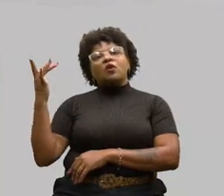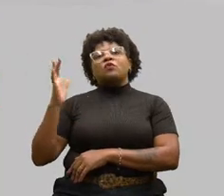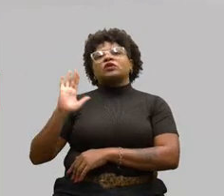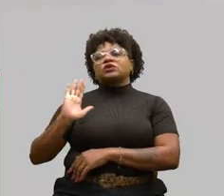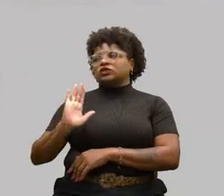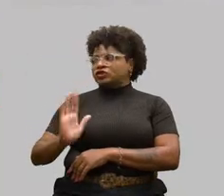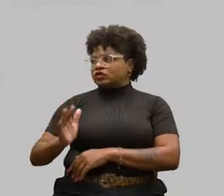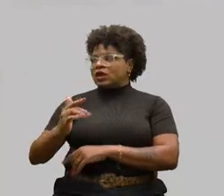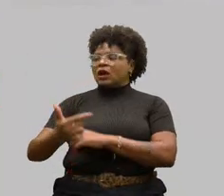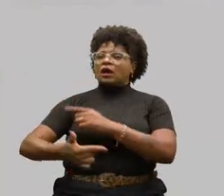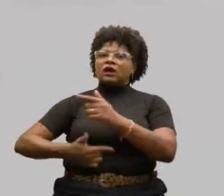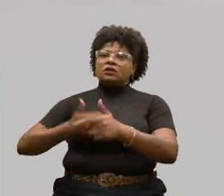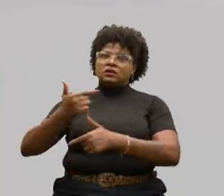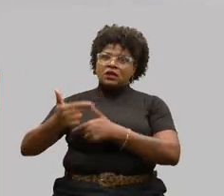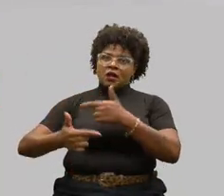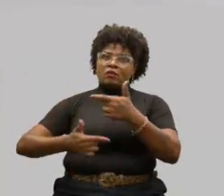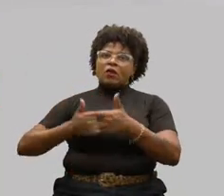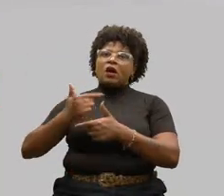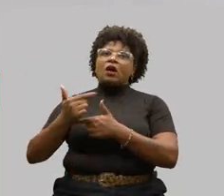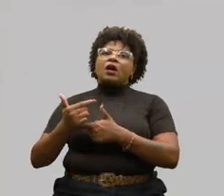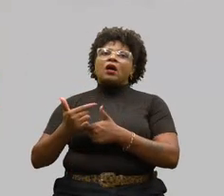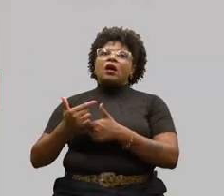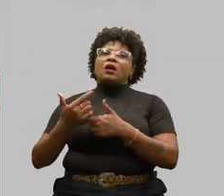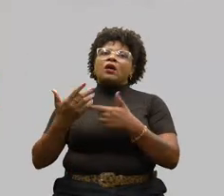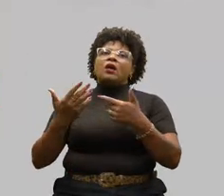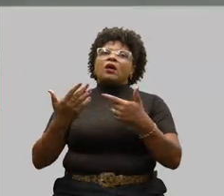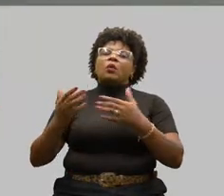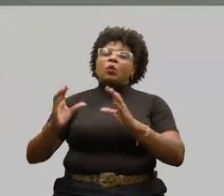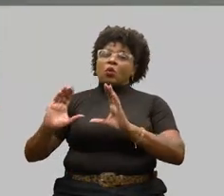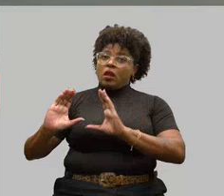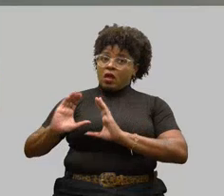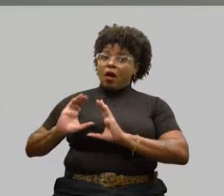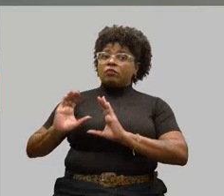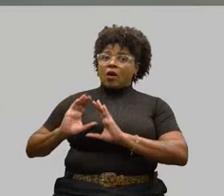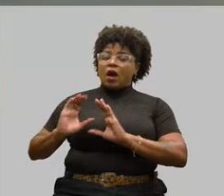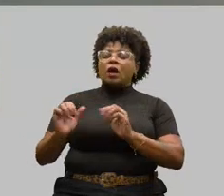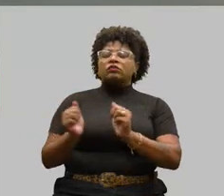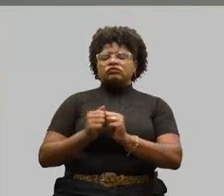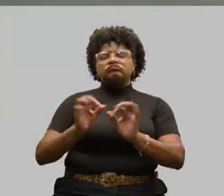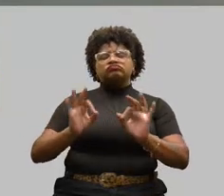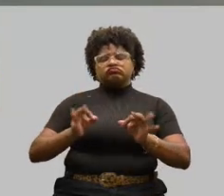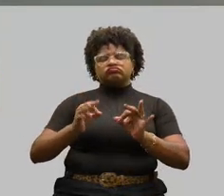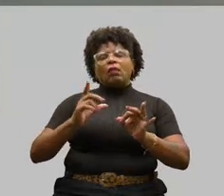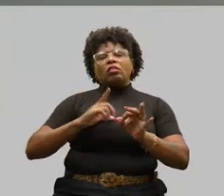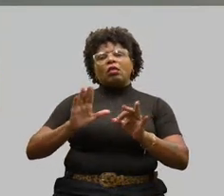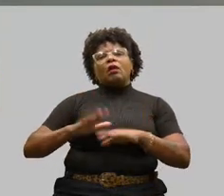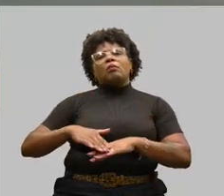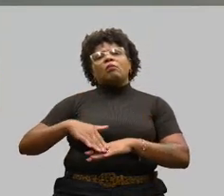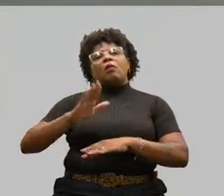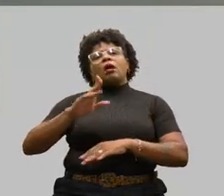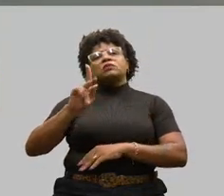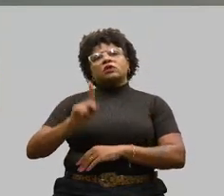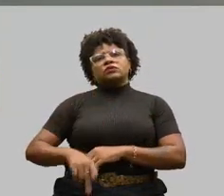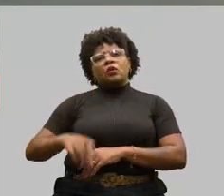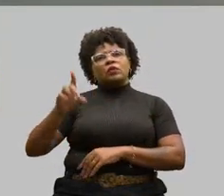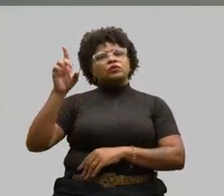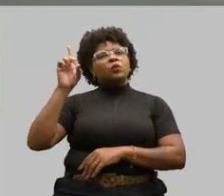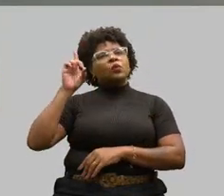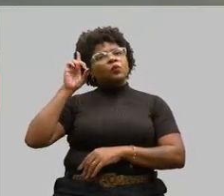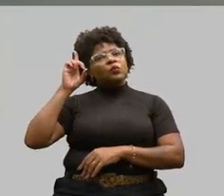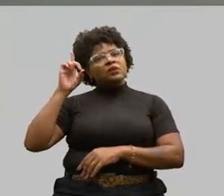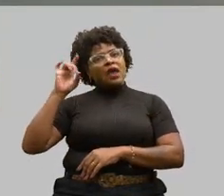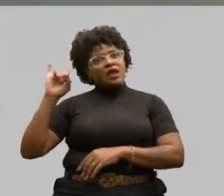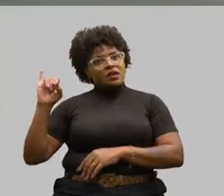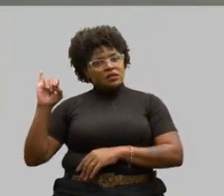da rede a pai com certeza deve ter mais pessoas inseridas com deficiência intelectual inseridas mas